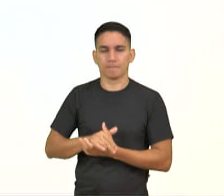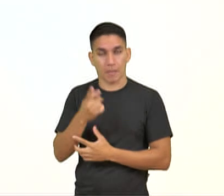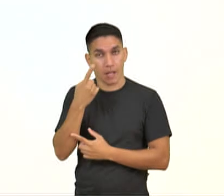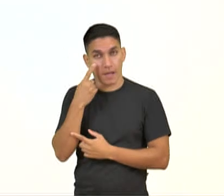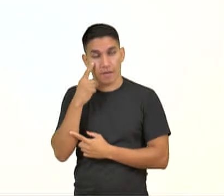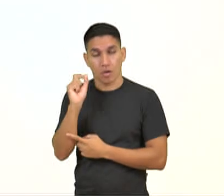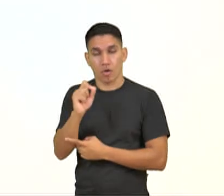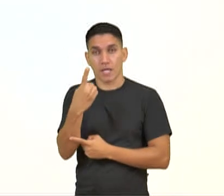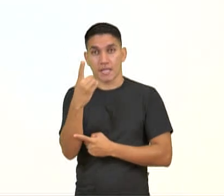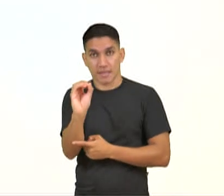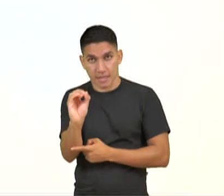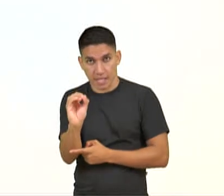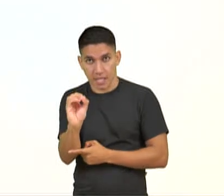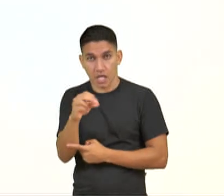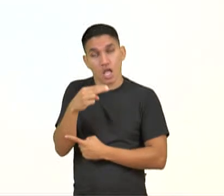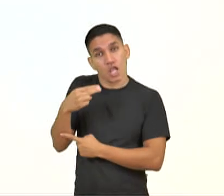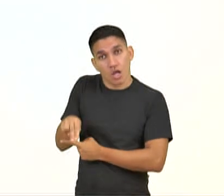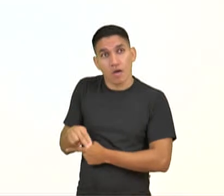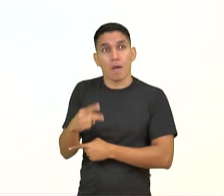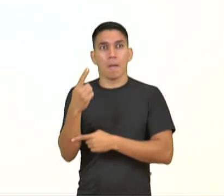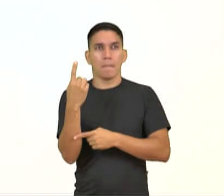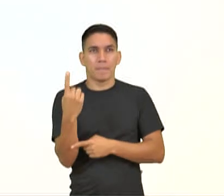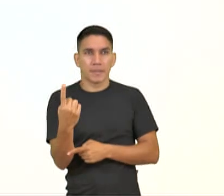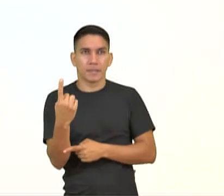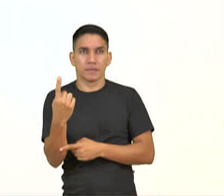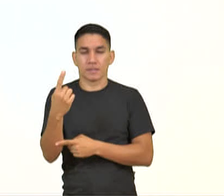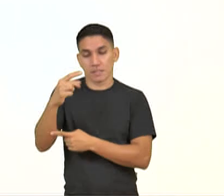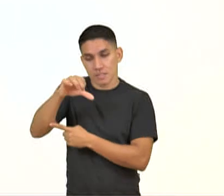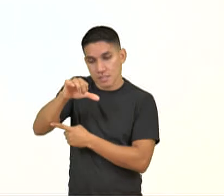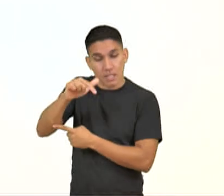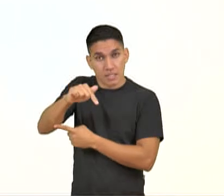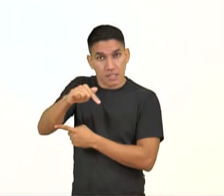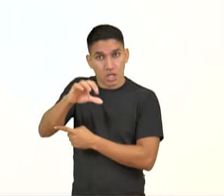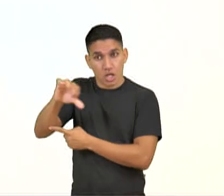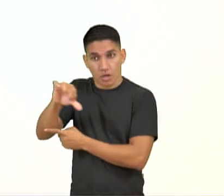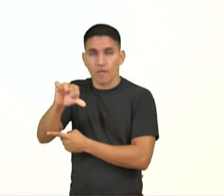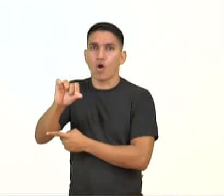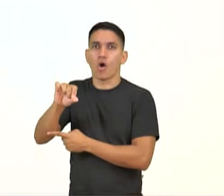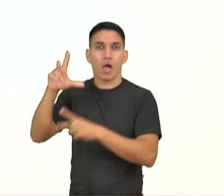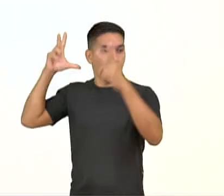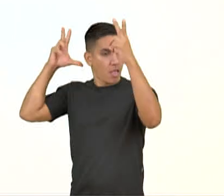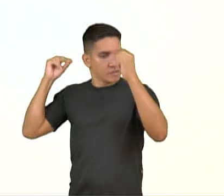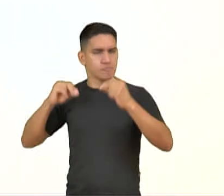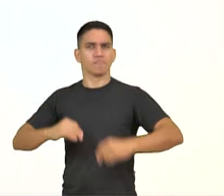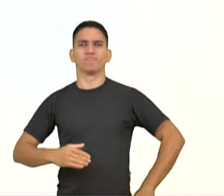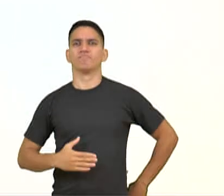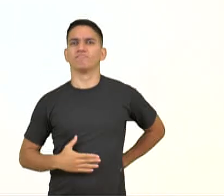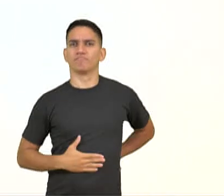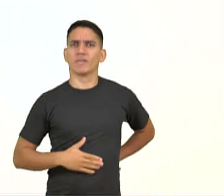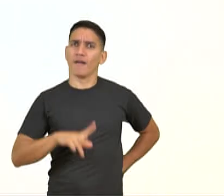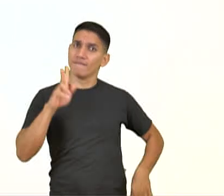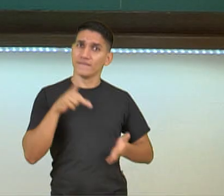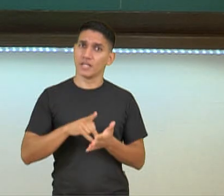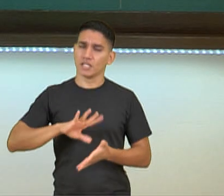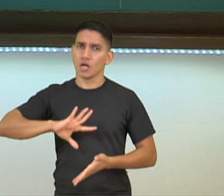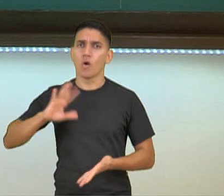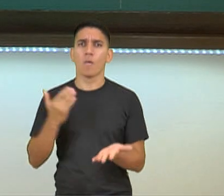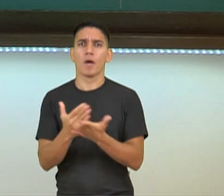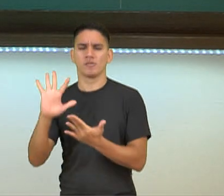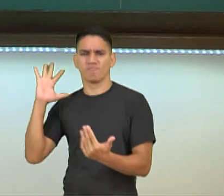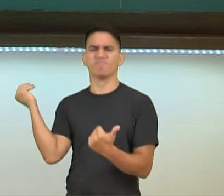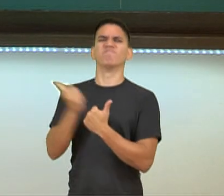de 1799, Napoleão Bonaparte ele vai realmente tomar o poder da França. É